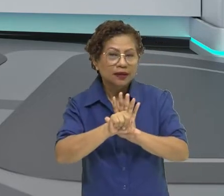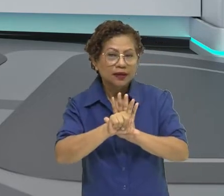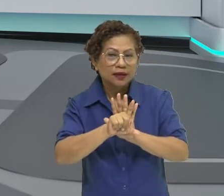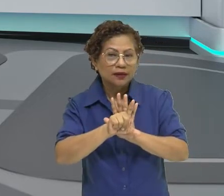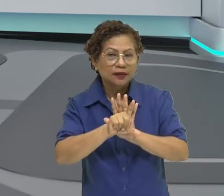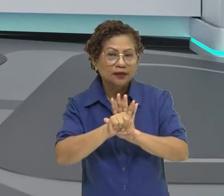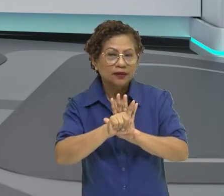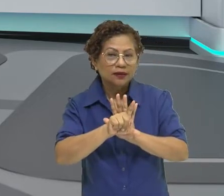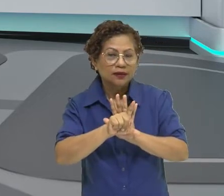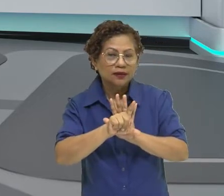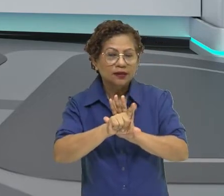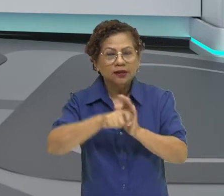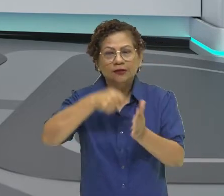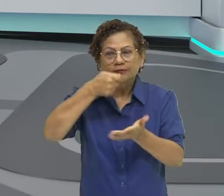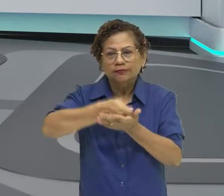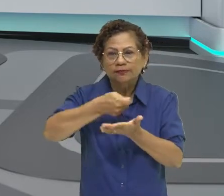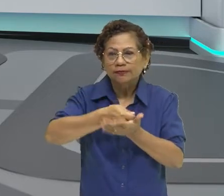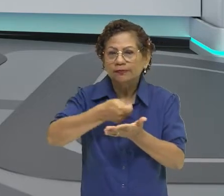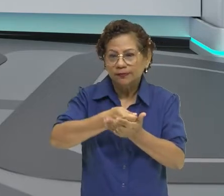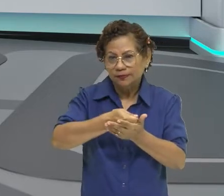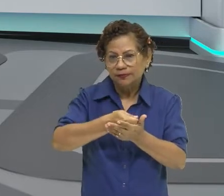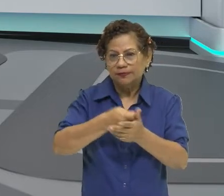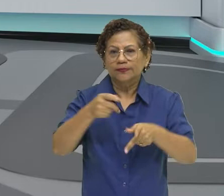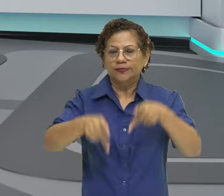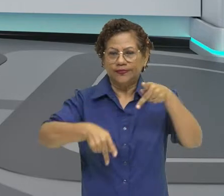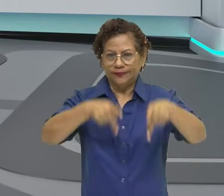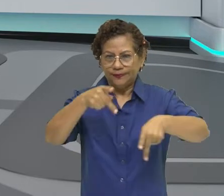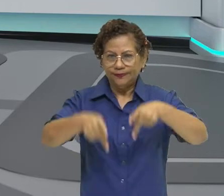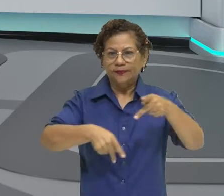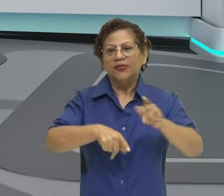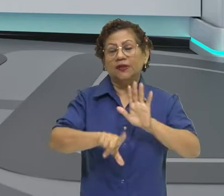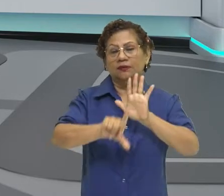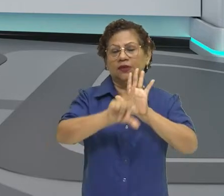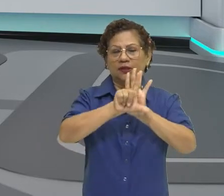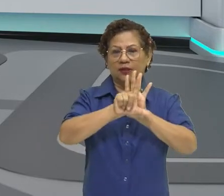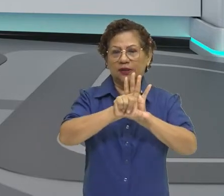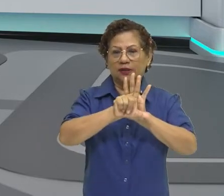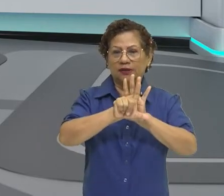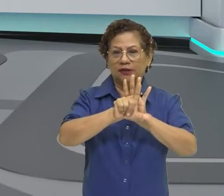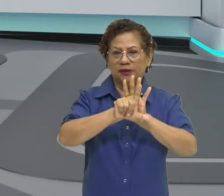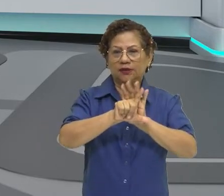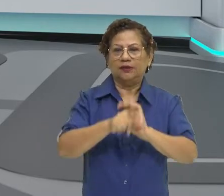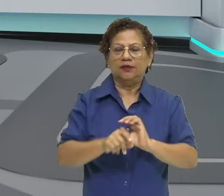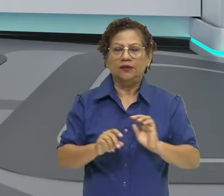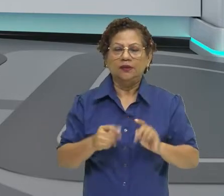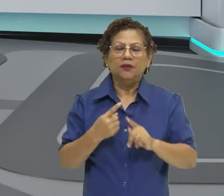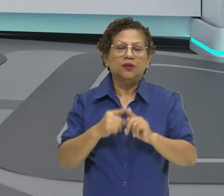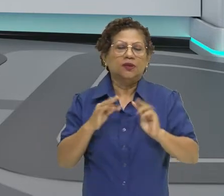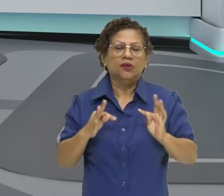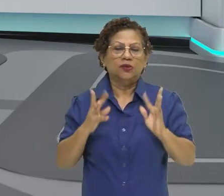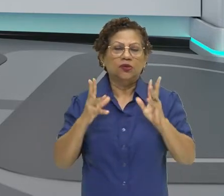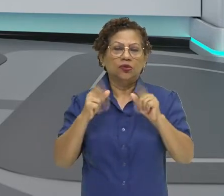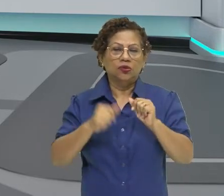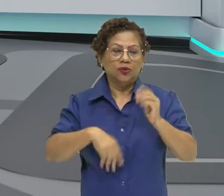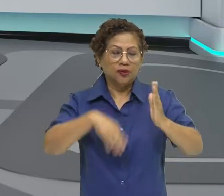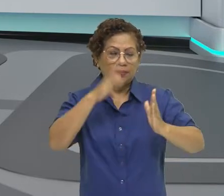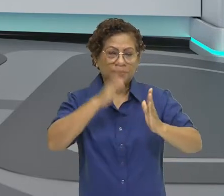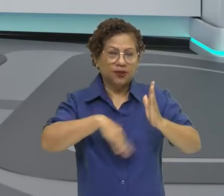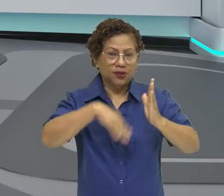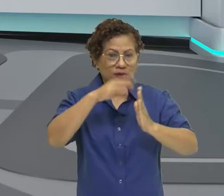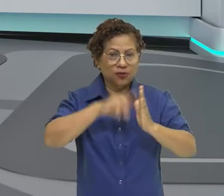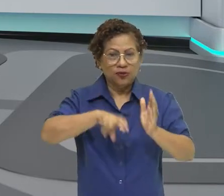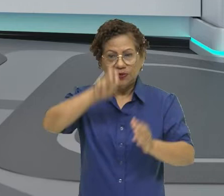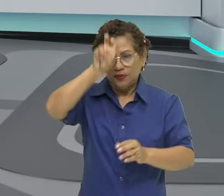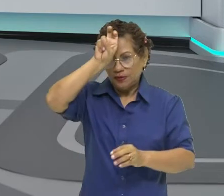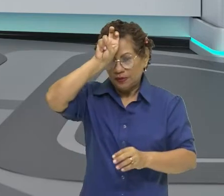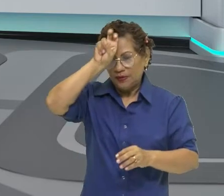escutei. Obrigatória, exatamente, acertaram. Era lei, gente. Toda pintura egípcia, ela tinha que seguir a lei